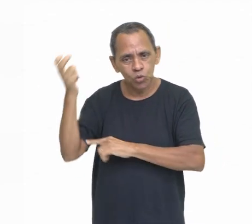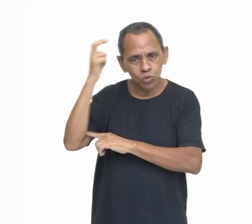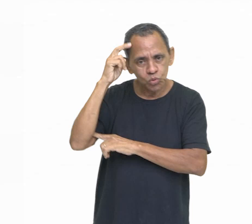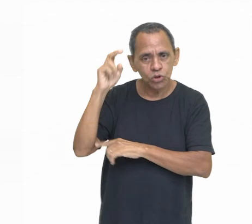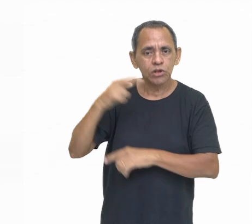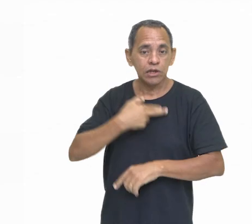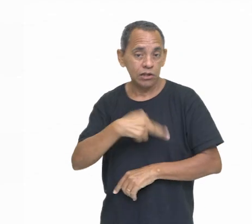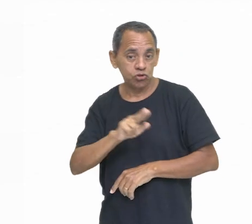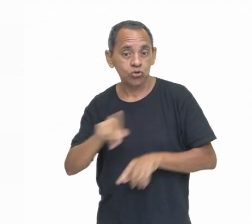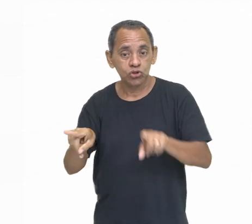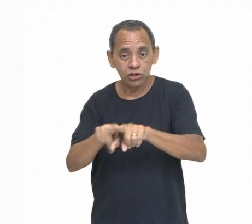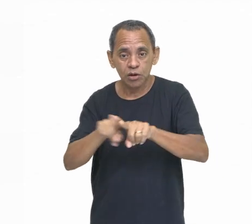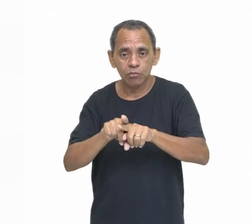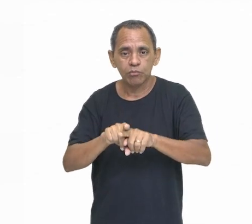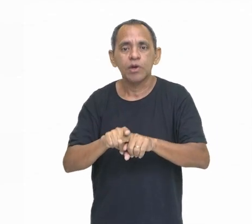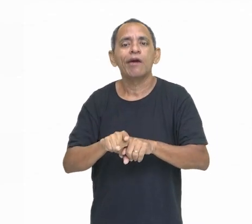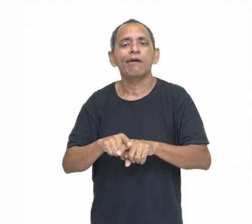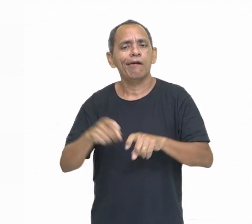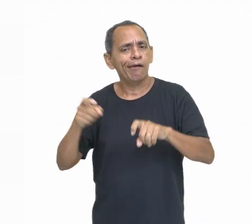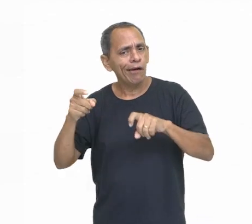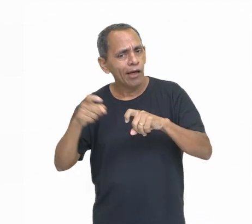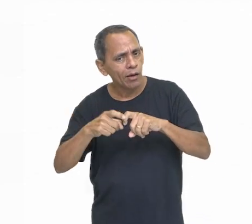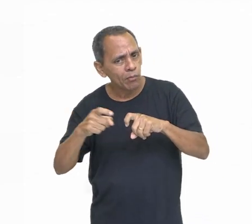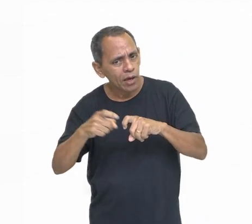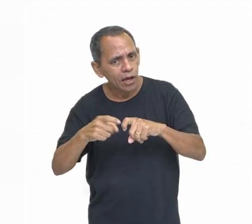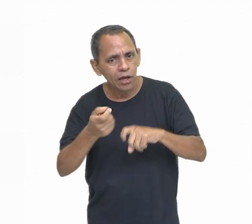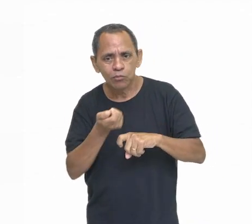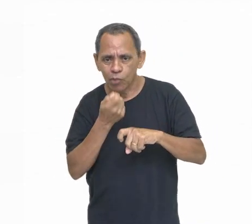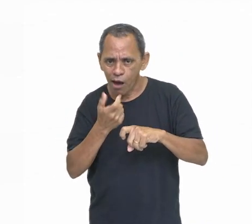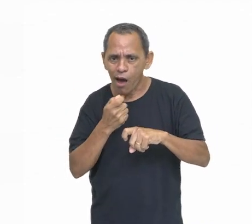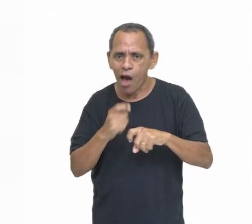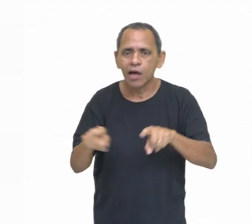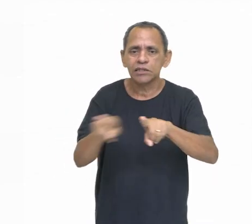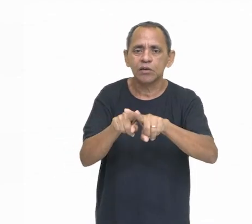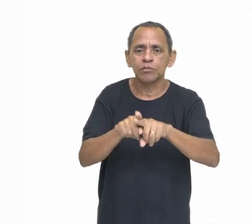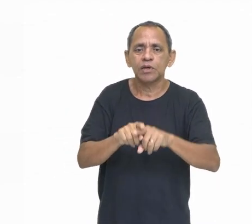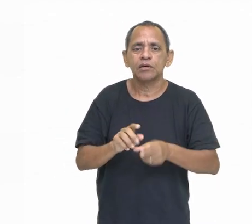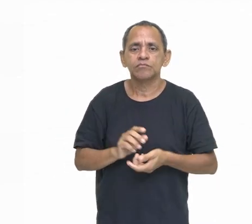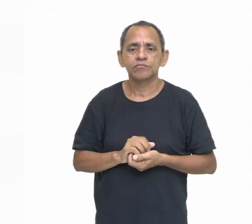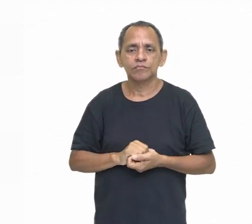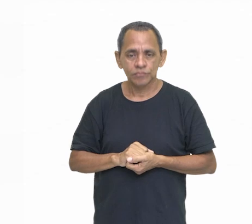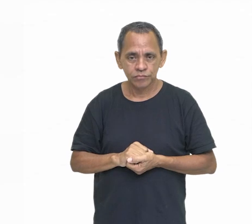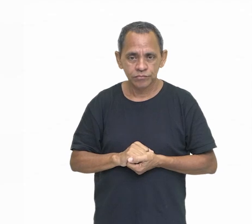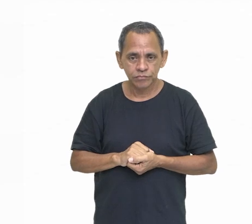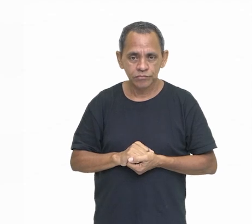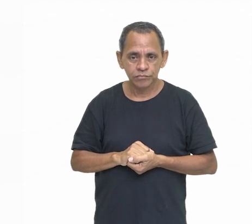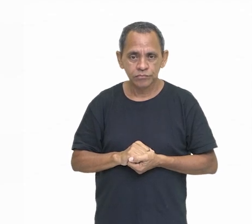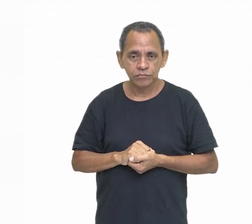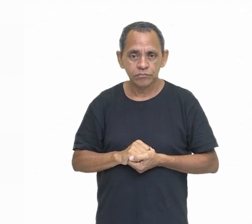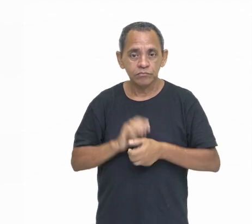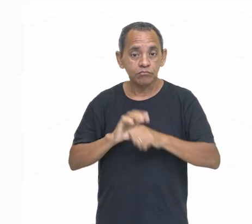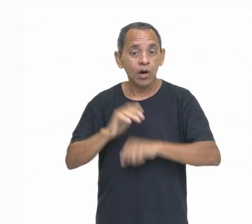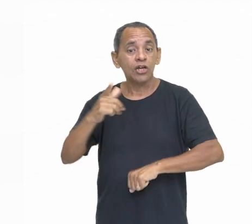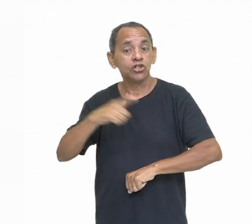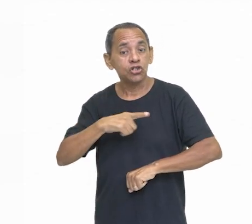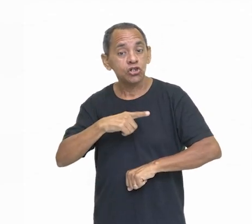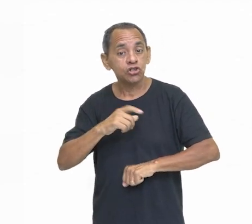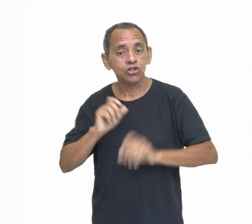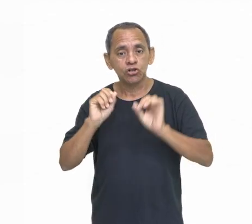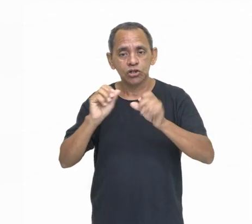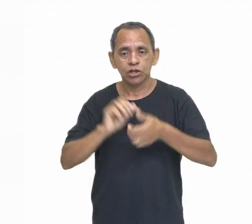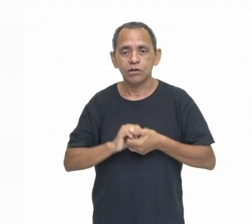religioso, medicinal e que ia muito além do ato de beber. Para os astecas,